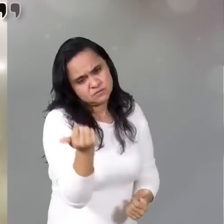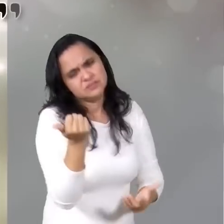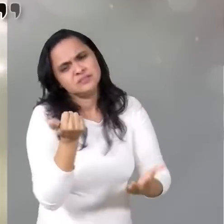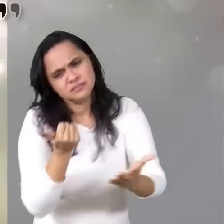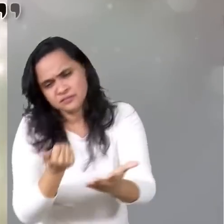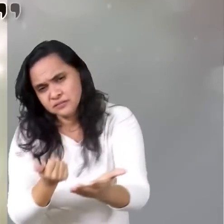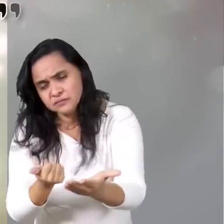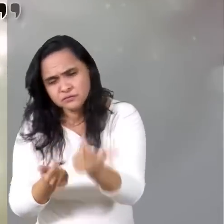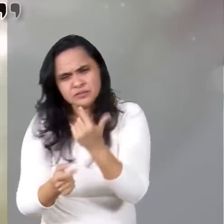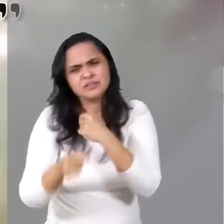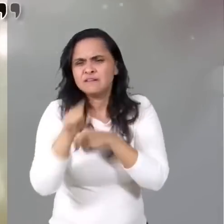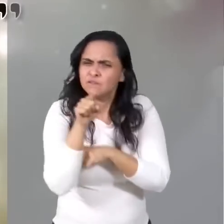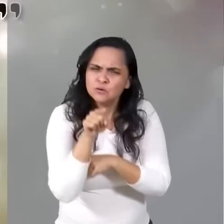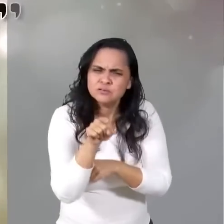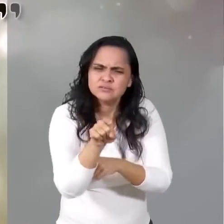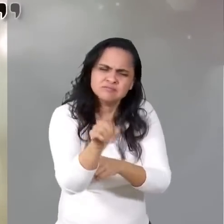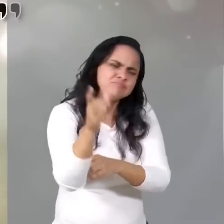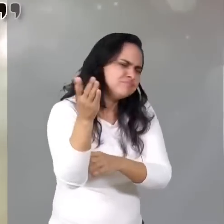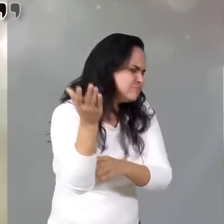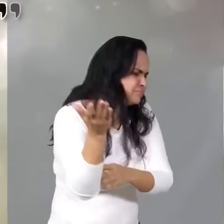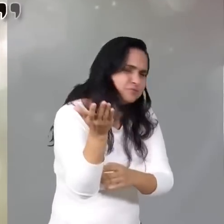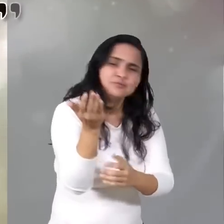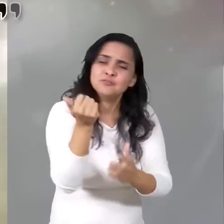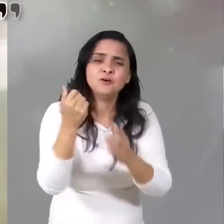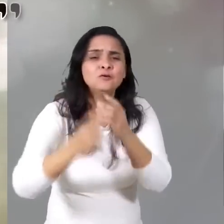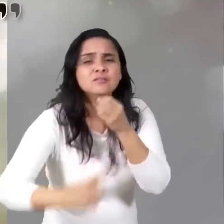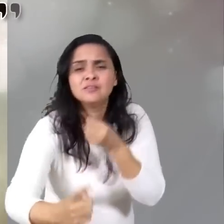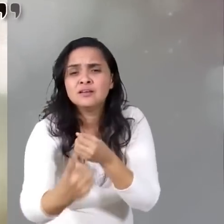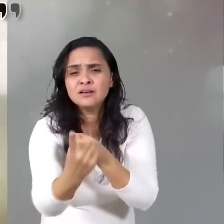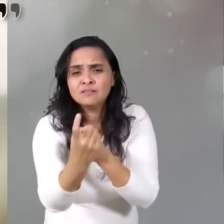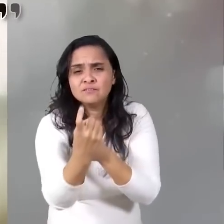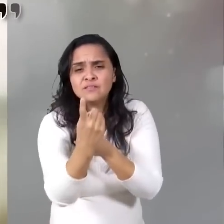chama, volta já